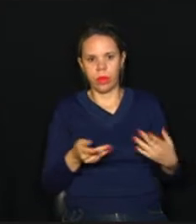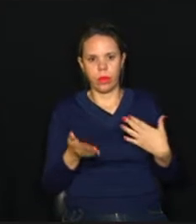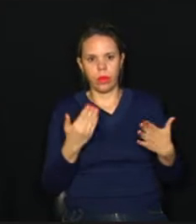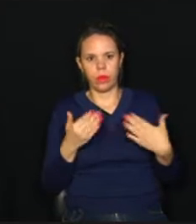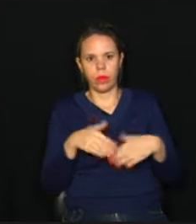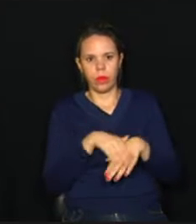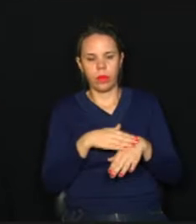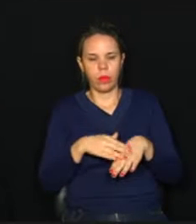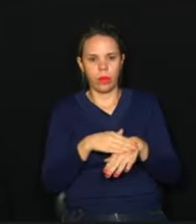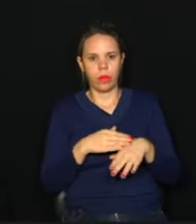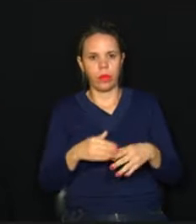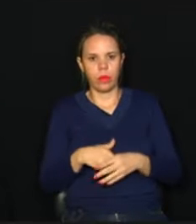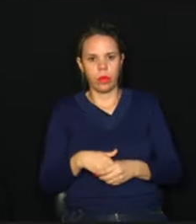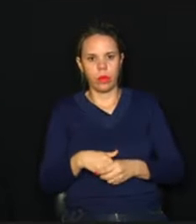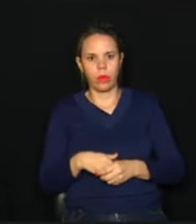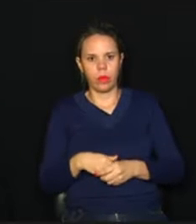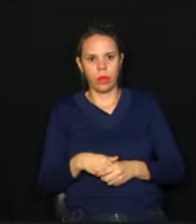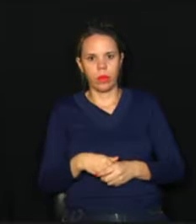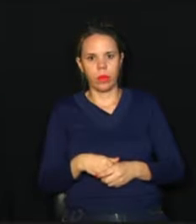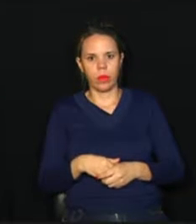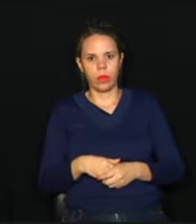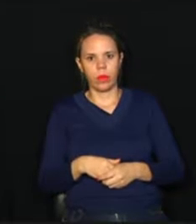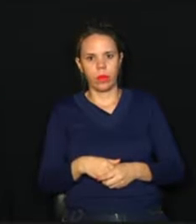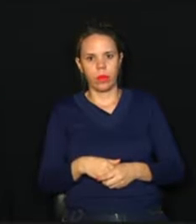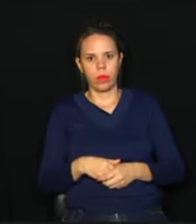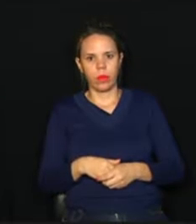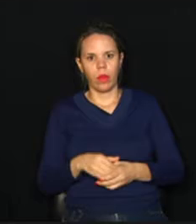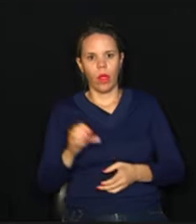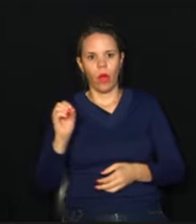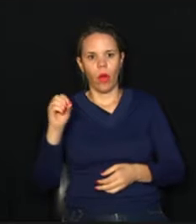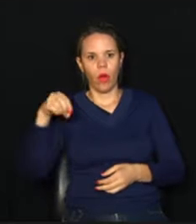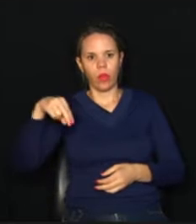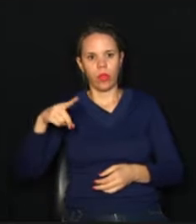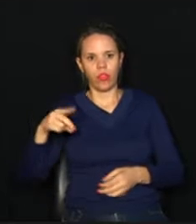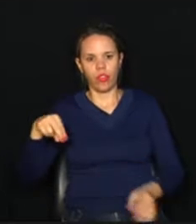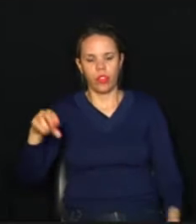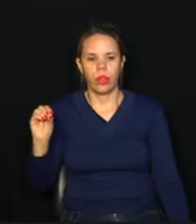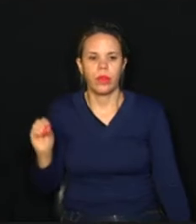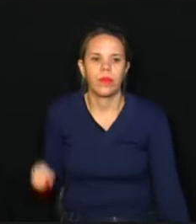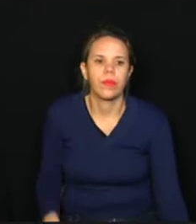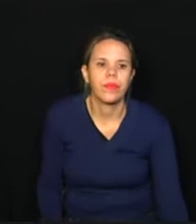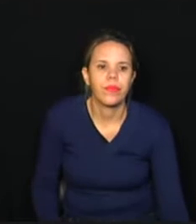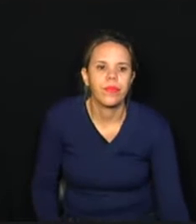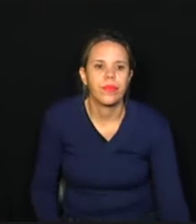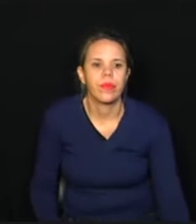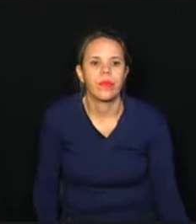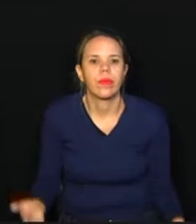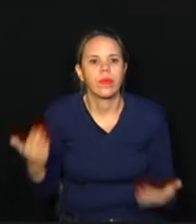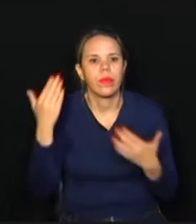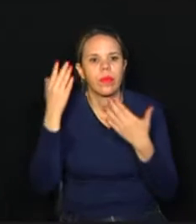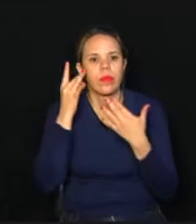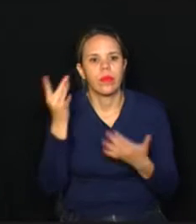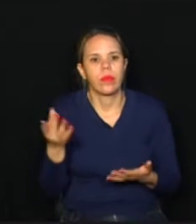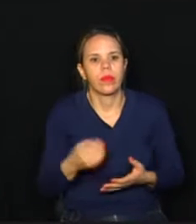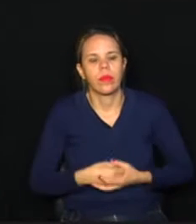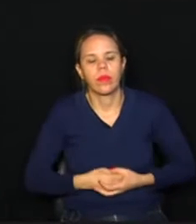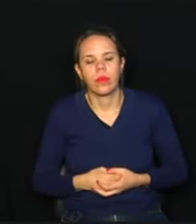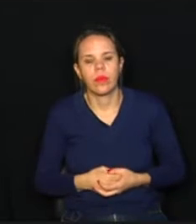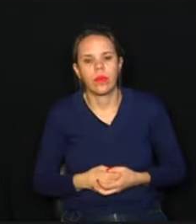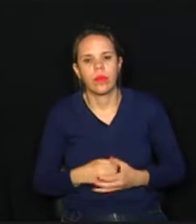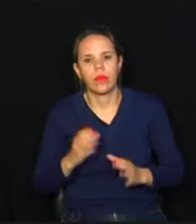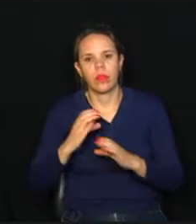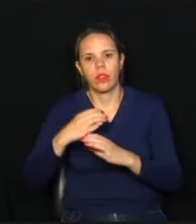da palavra, o Ondino Cleante Bataglia, agradecer muito a presença do Ondino, que é